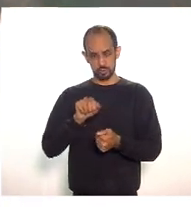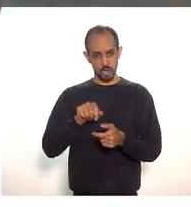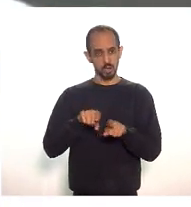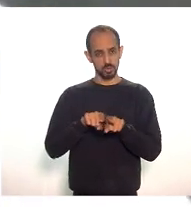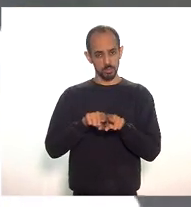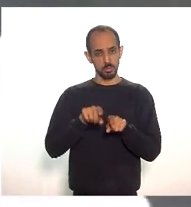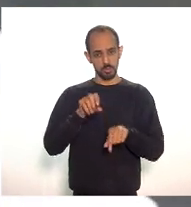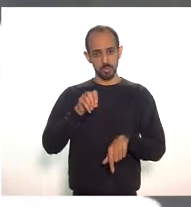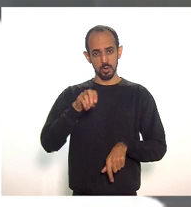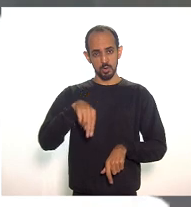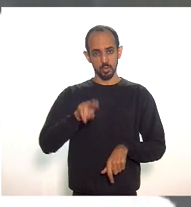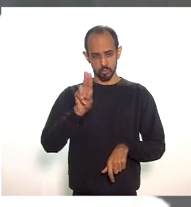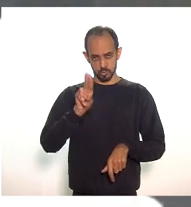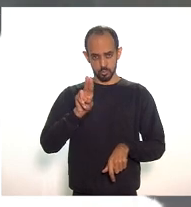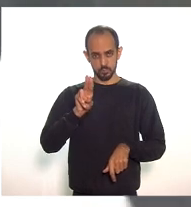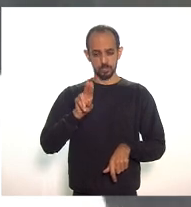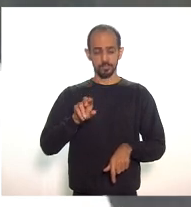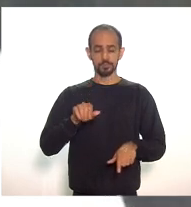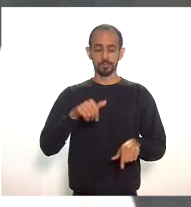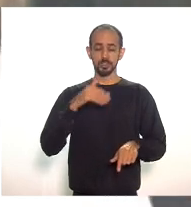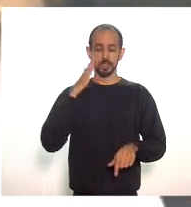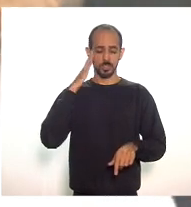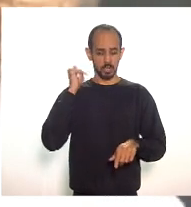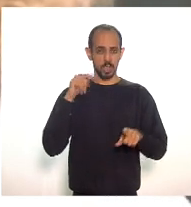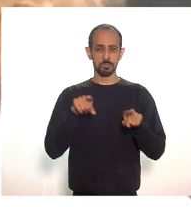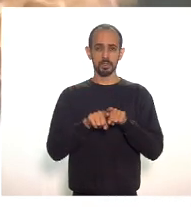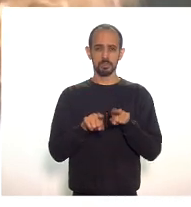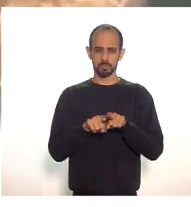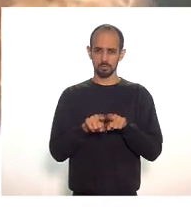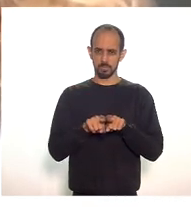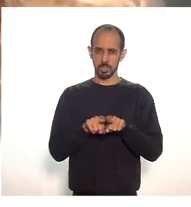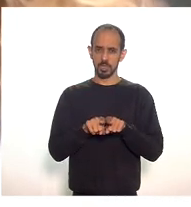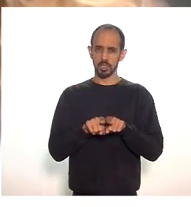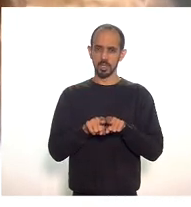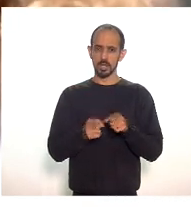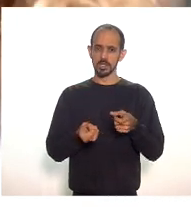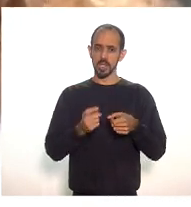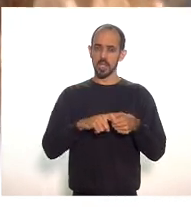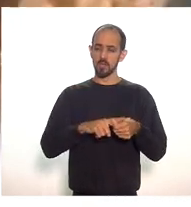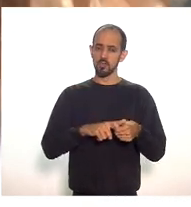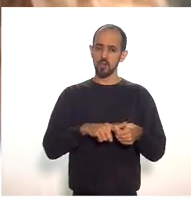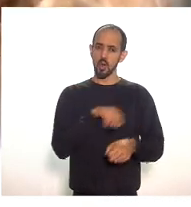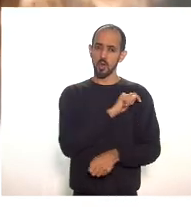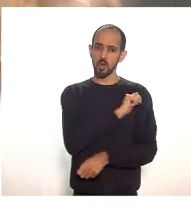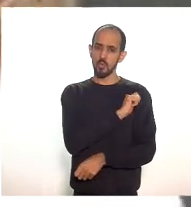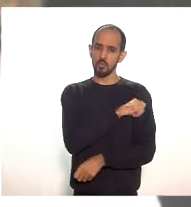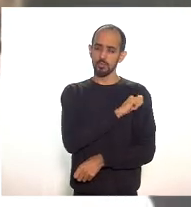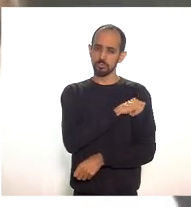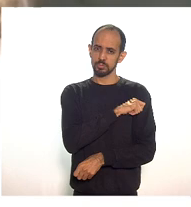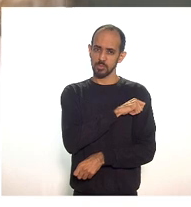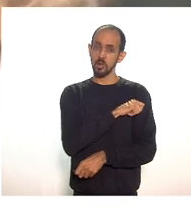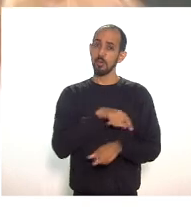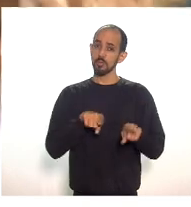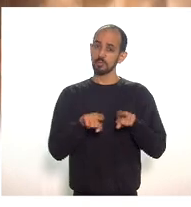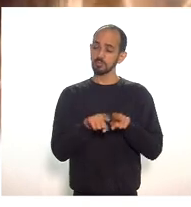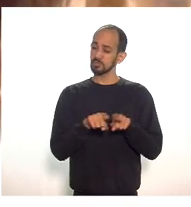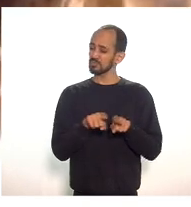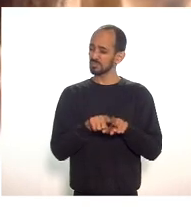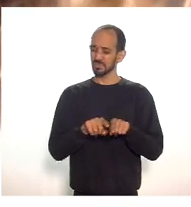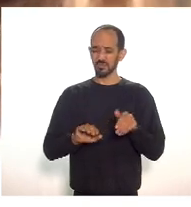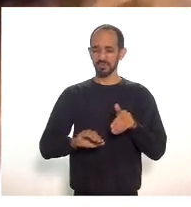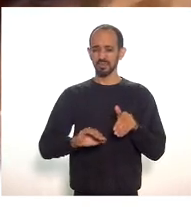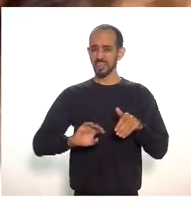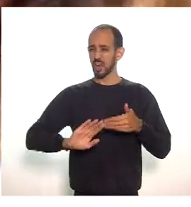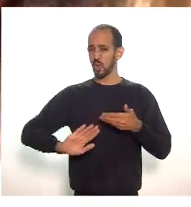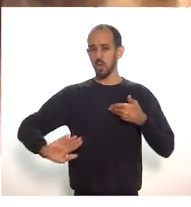pela ONU a gente sabe também que o regime de recuperação fiscal ele te faça muito longe